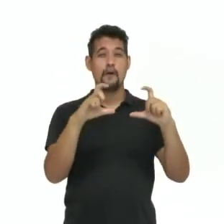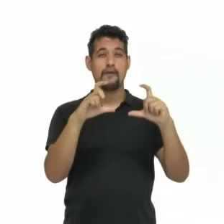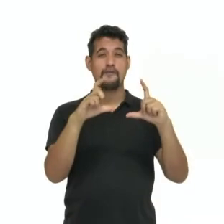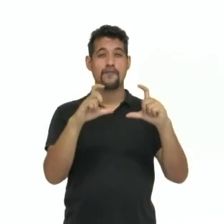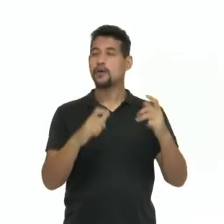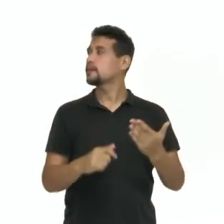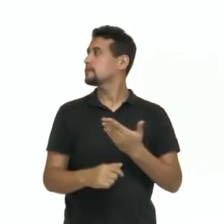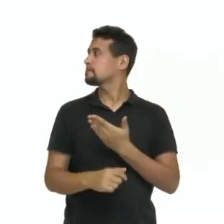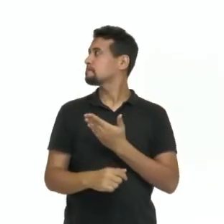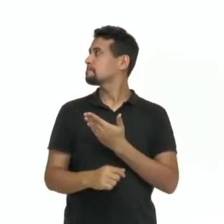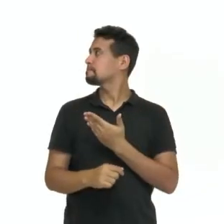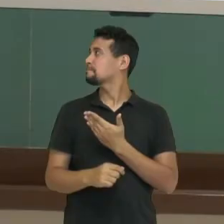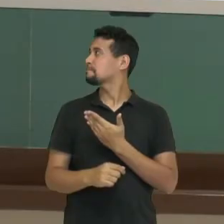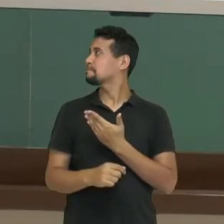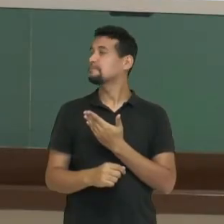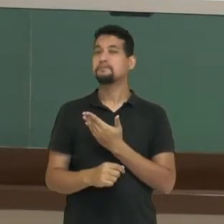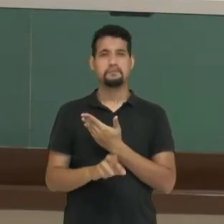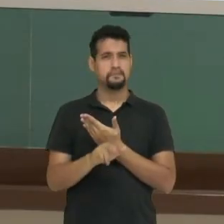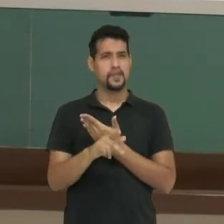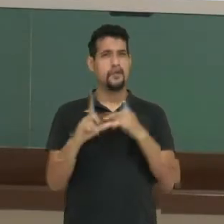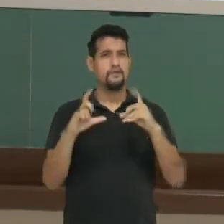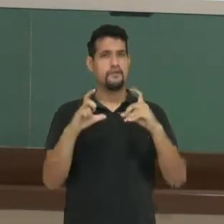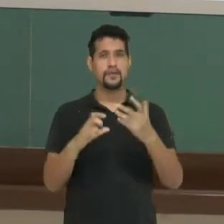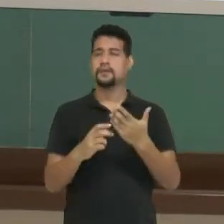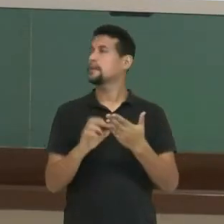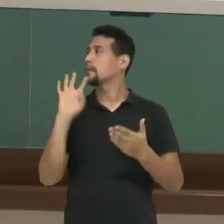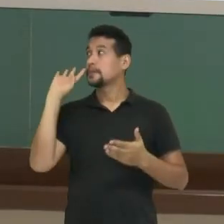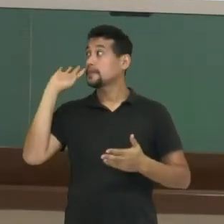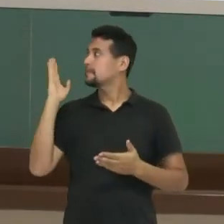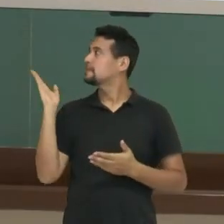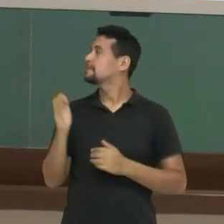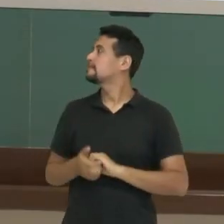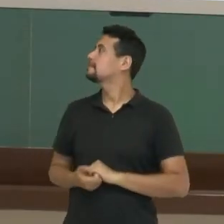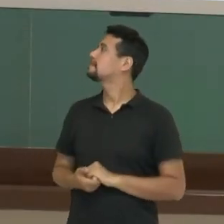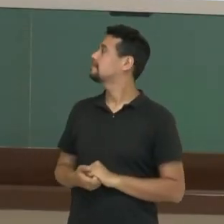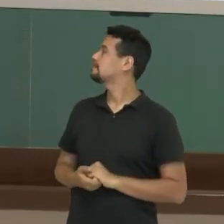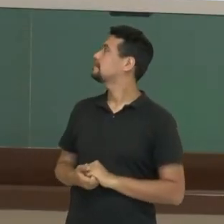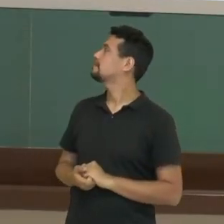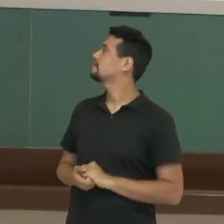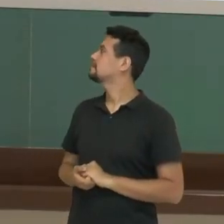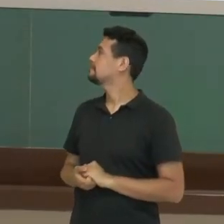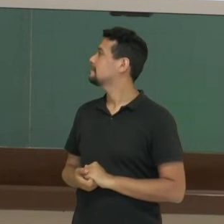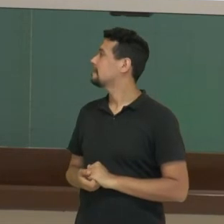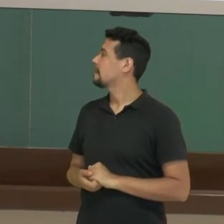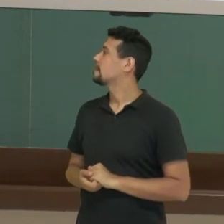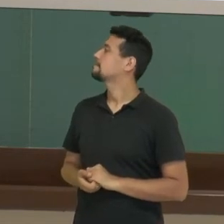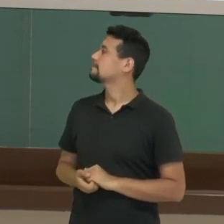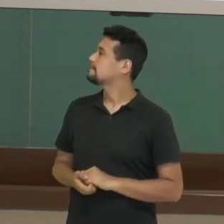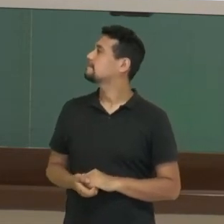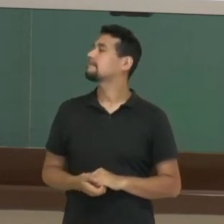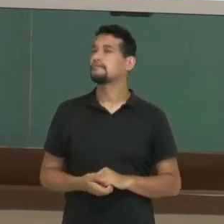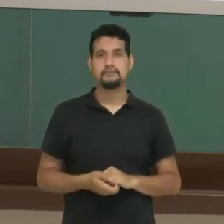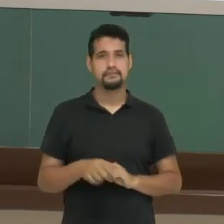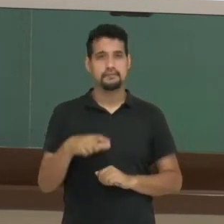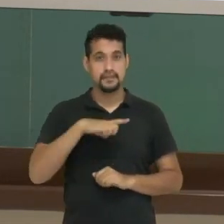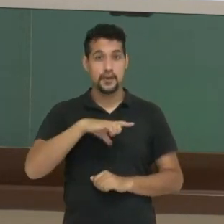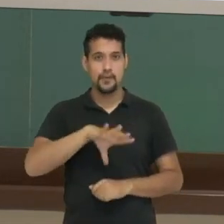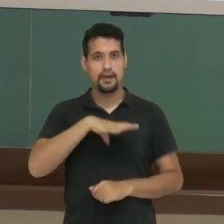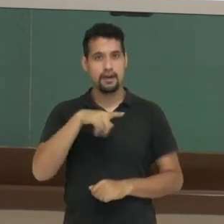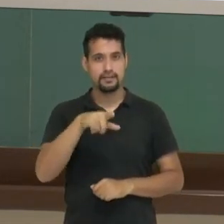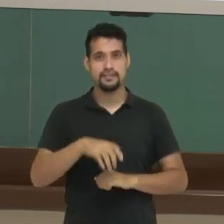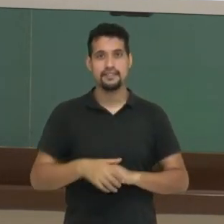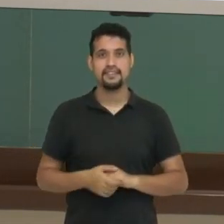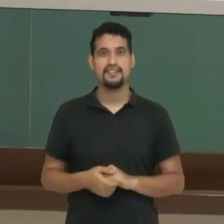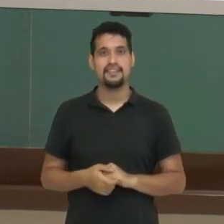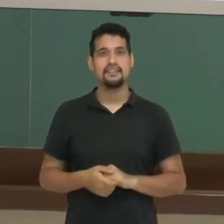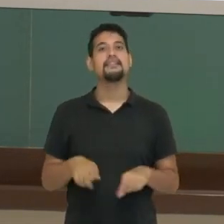posições. Então, é exatamente como está aqui na imagem. Ele inverte as posições e se